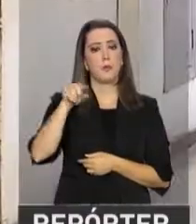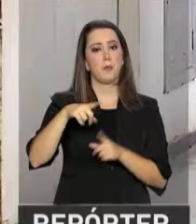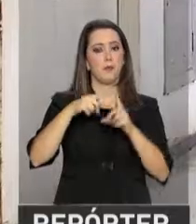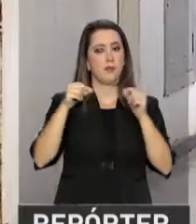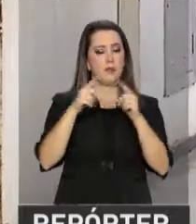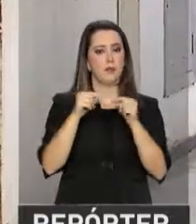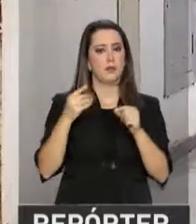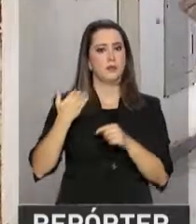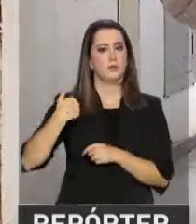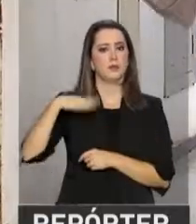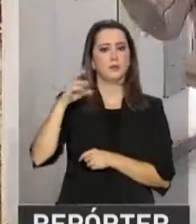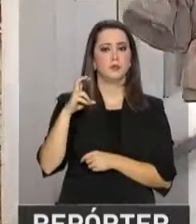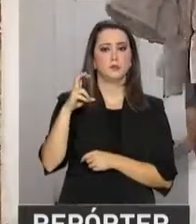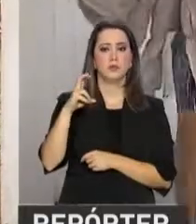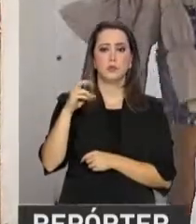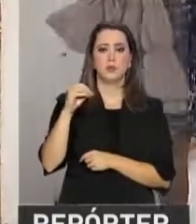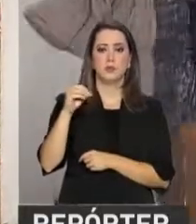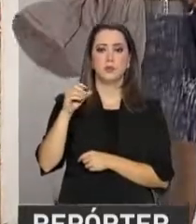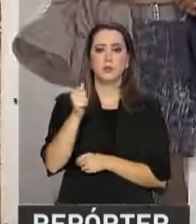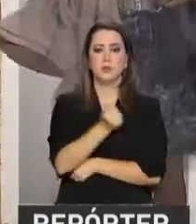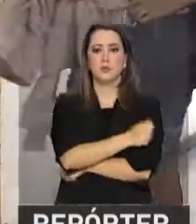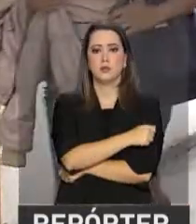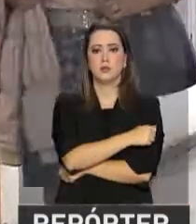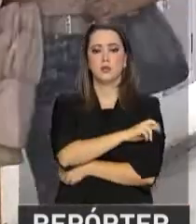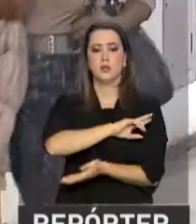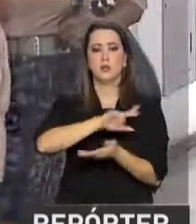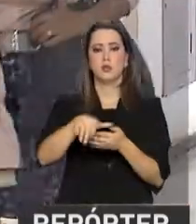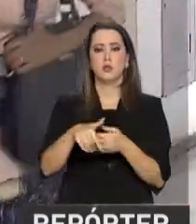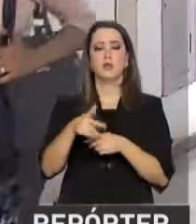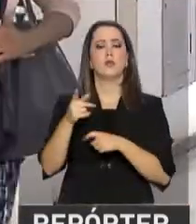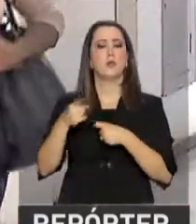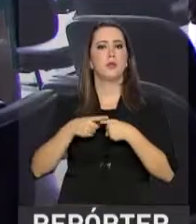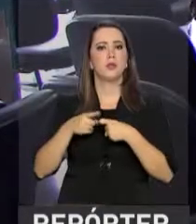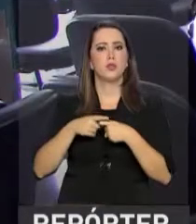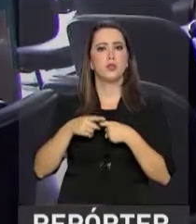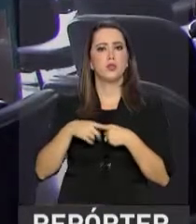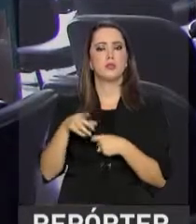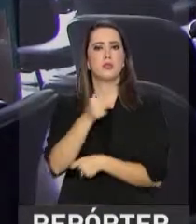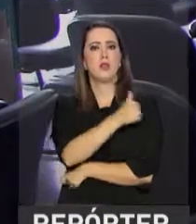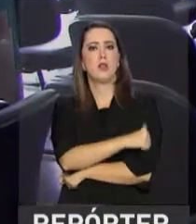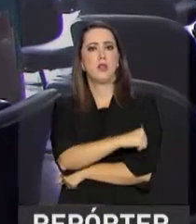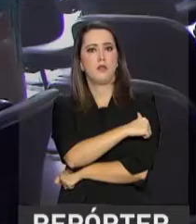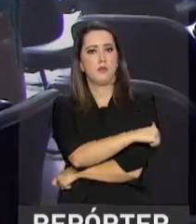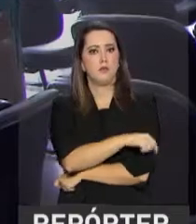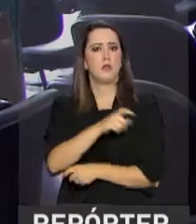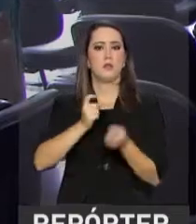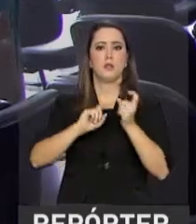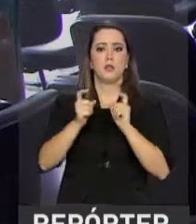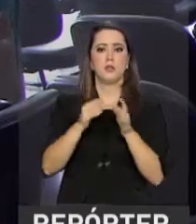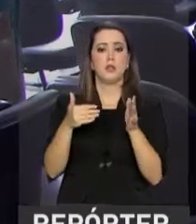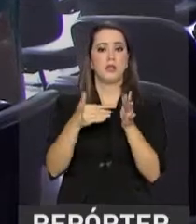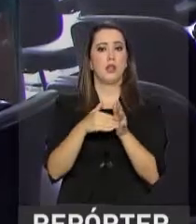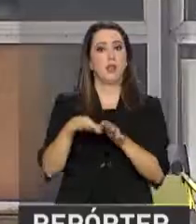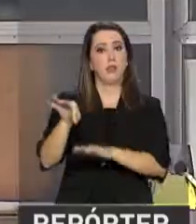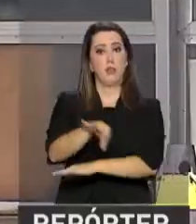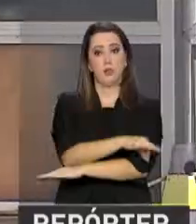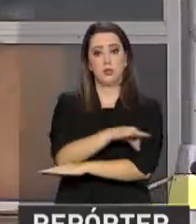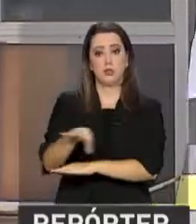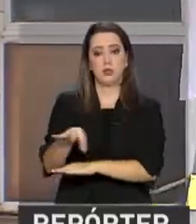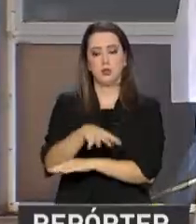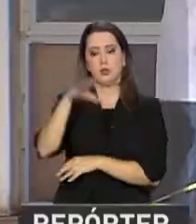mais de 500 alunos de cursos como medicina enfermagem administração e até engenharia